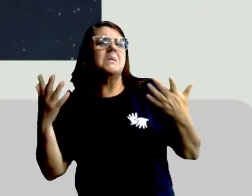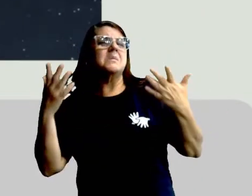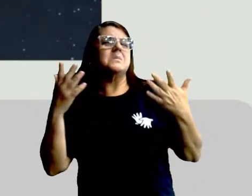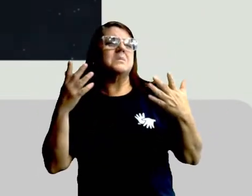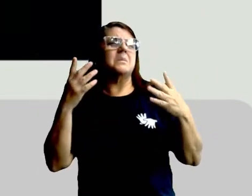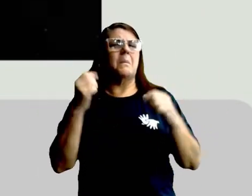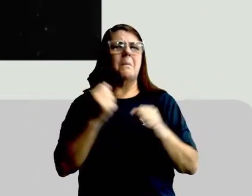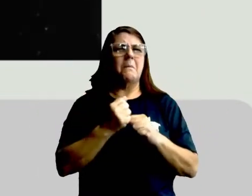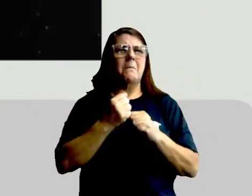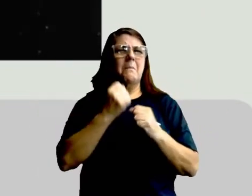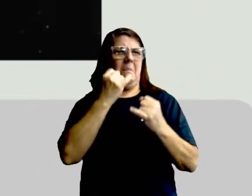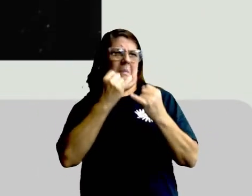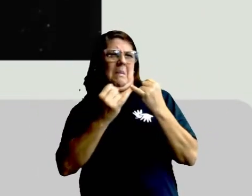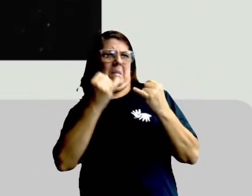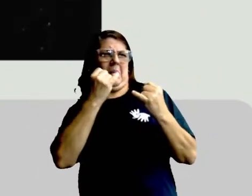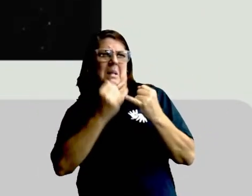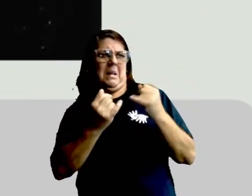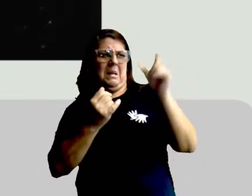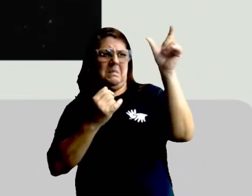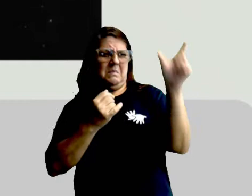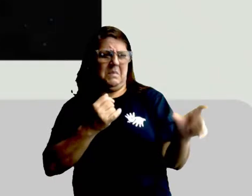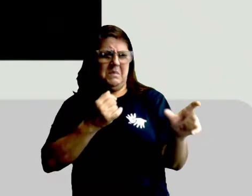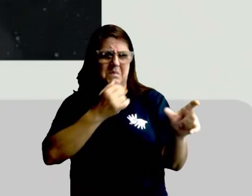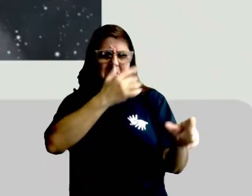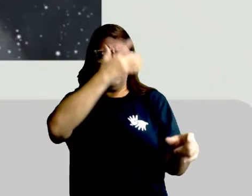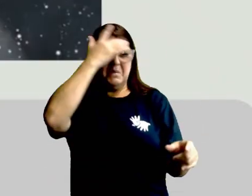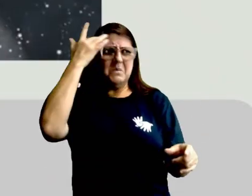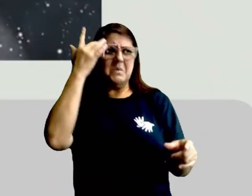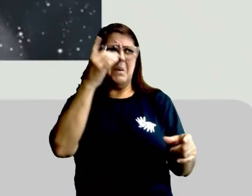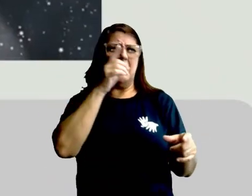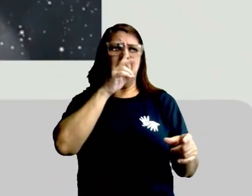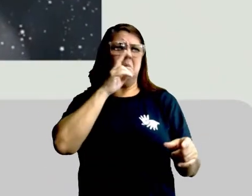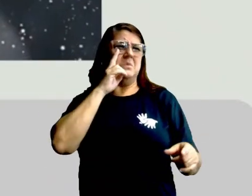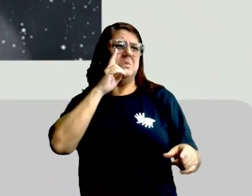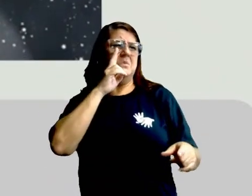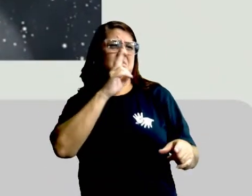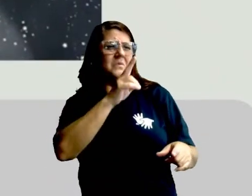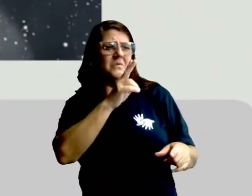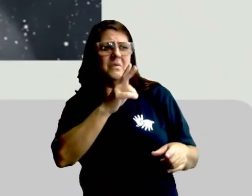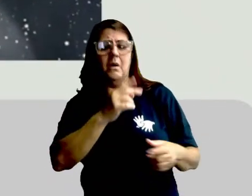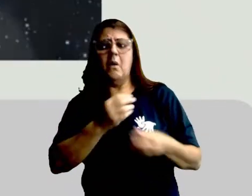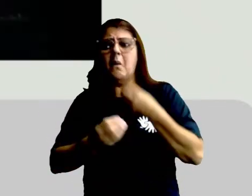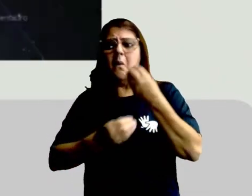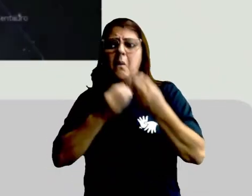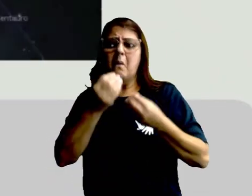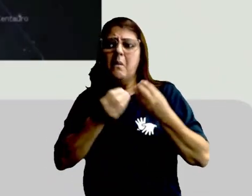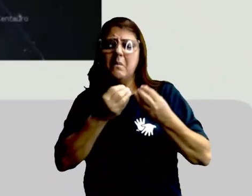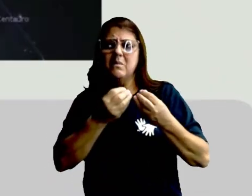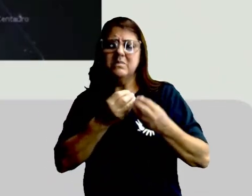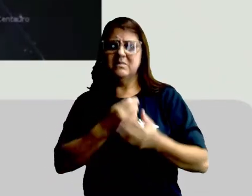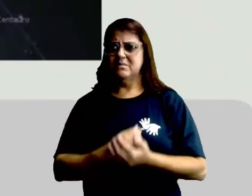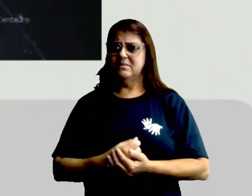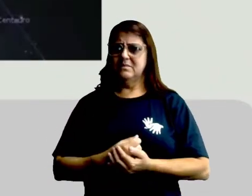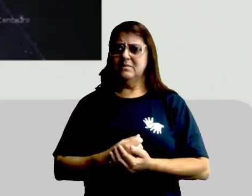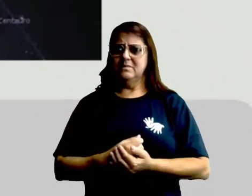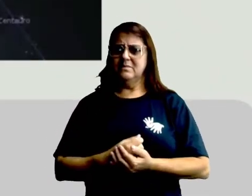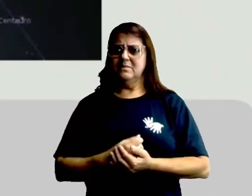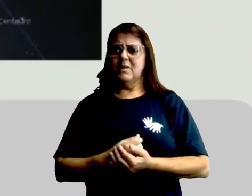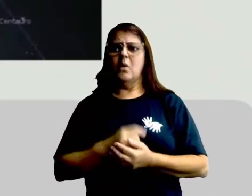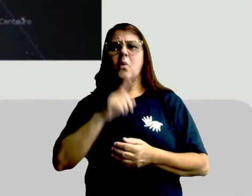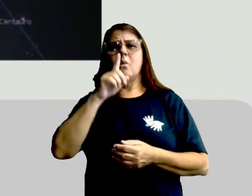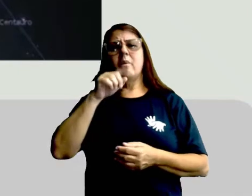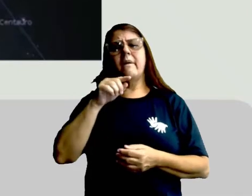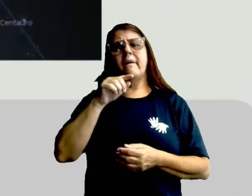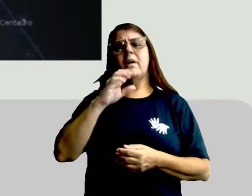um caçador? Onde está a Ursa Menor? E o Cruzeiro do Sul? Enfim, o que é uma